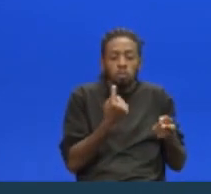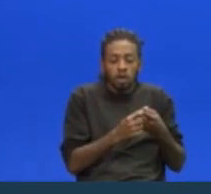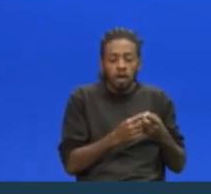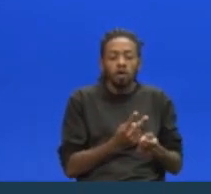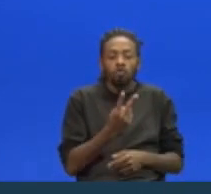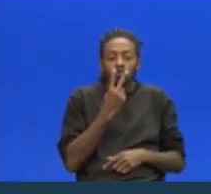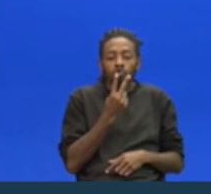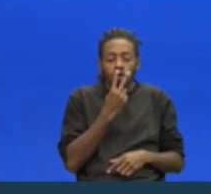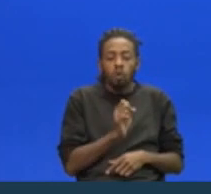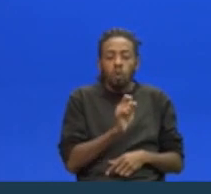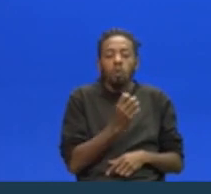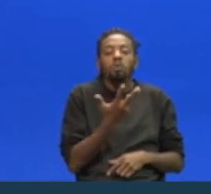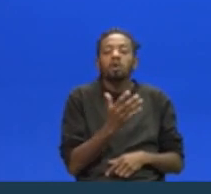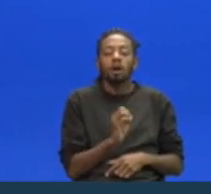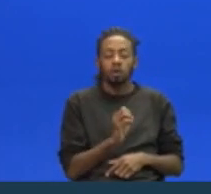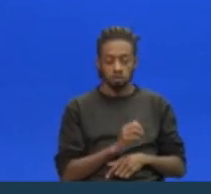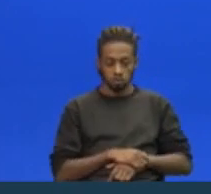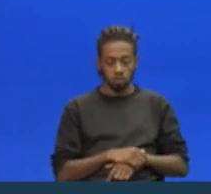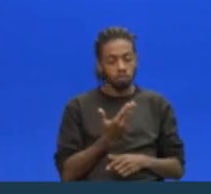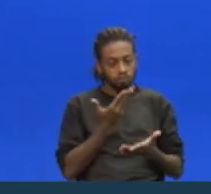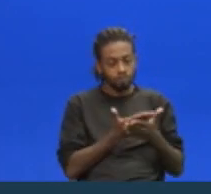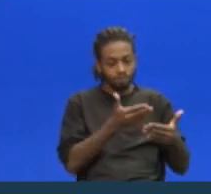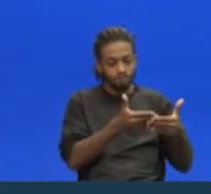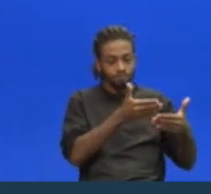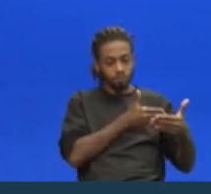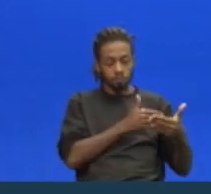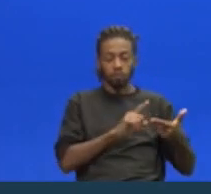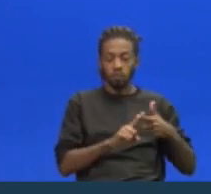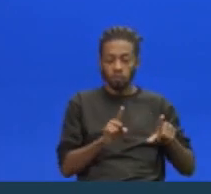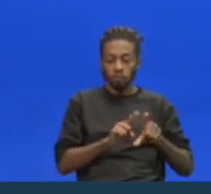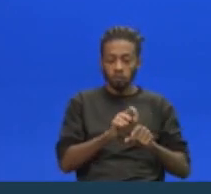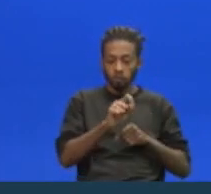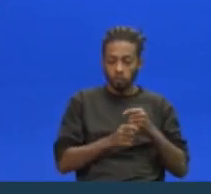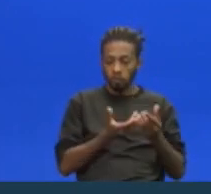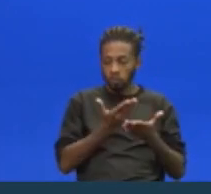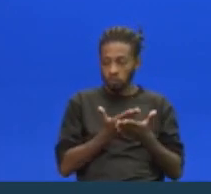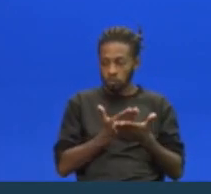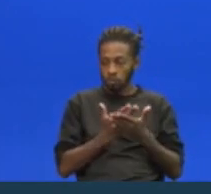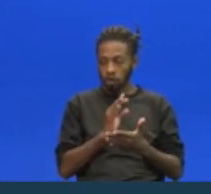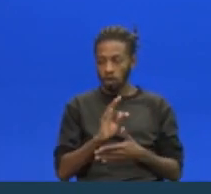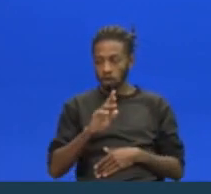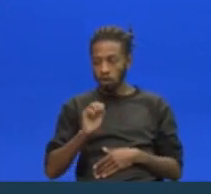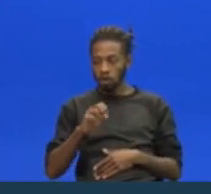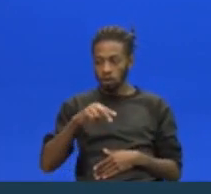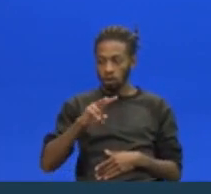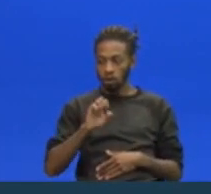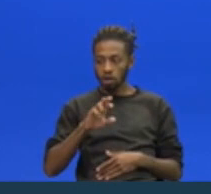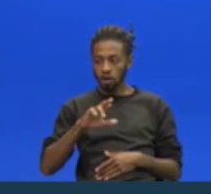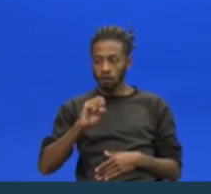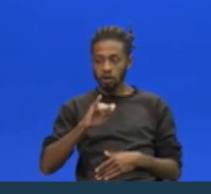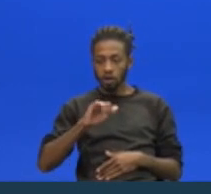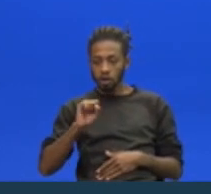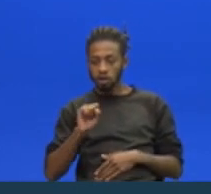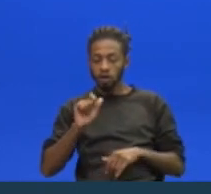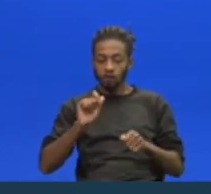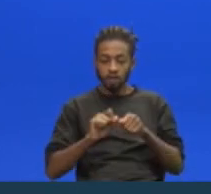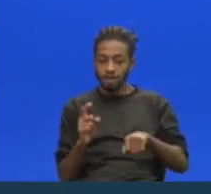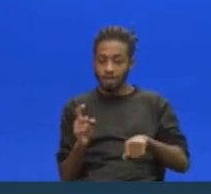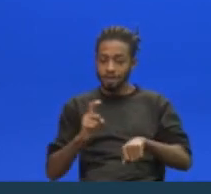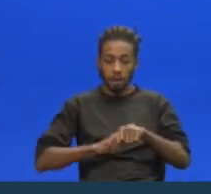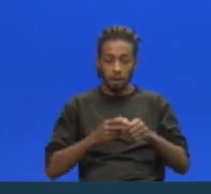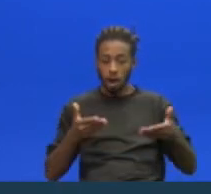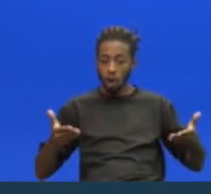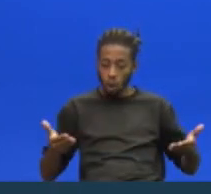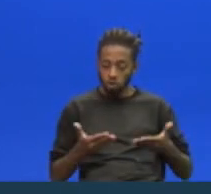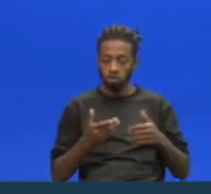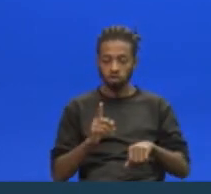Os estudos transversais, por sua vez, são estudos que são realizados no ponto, no tempo presente, no momento